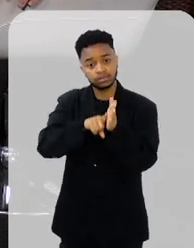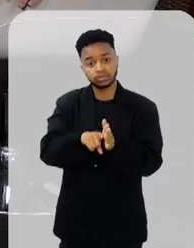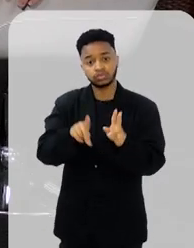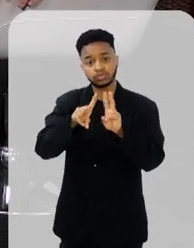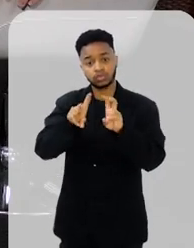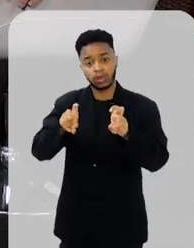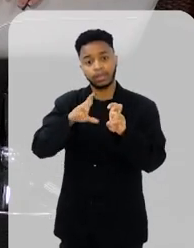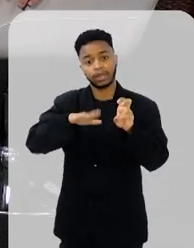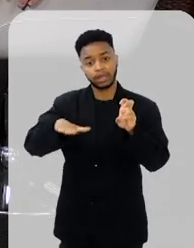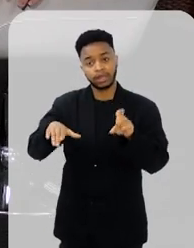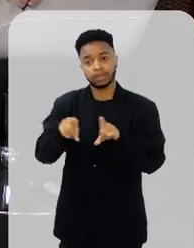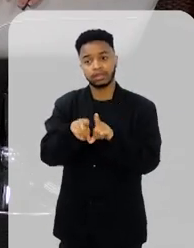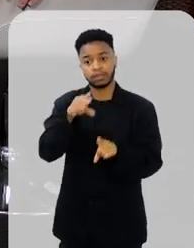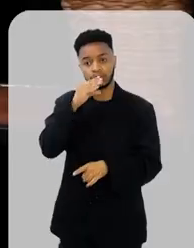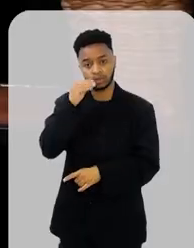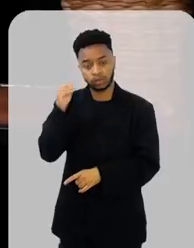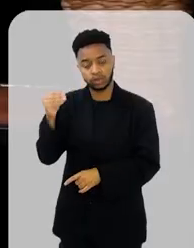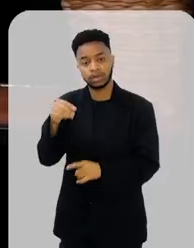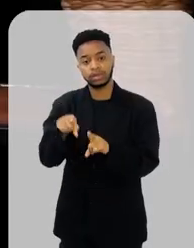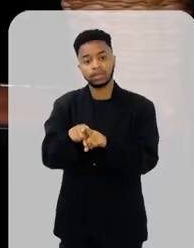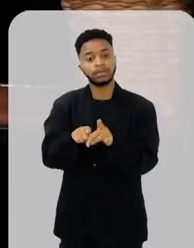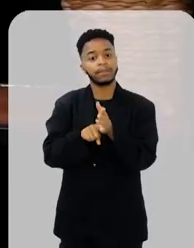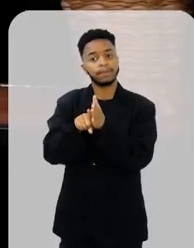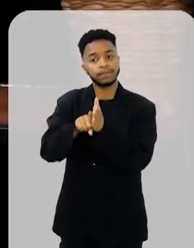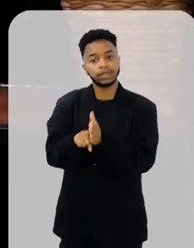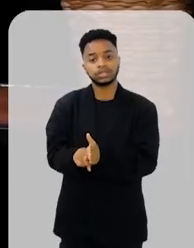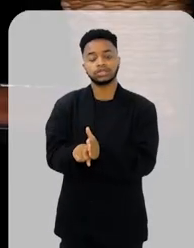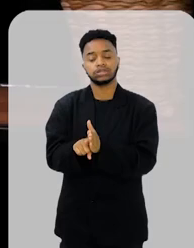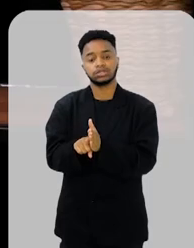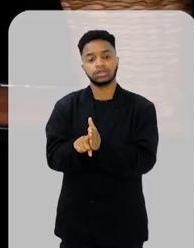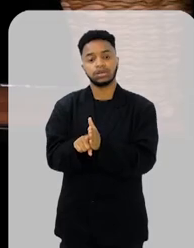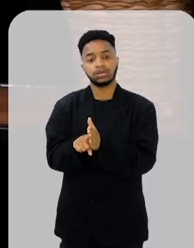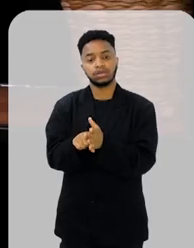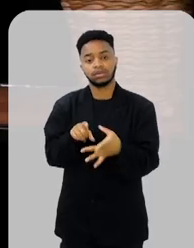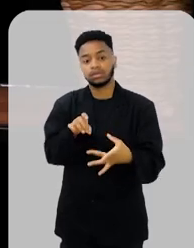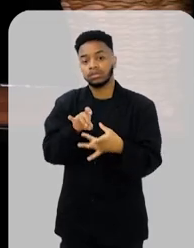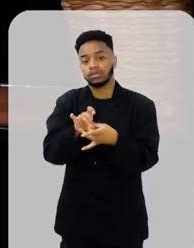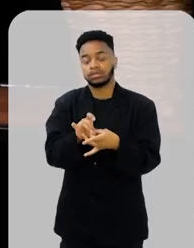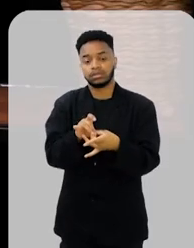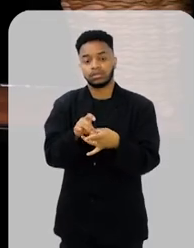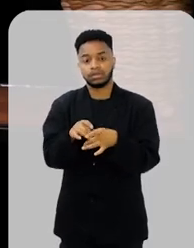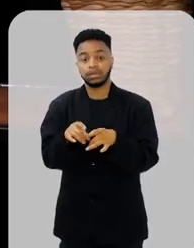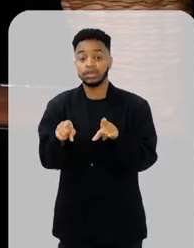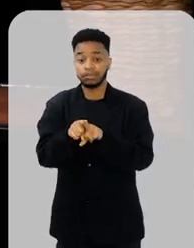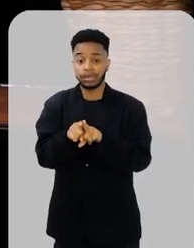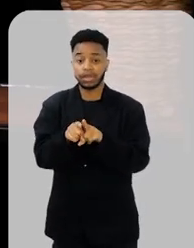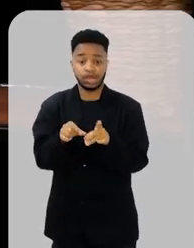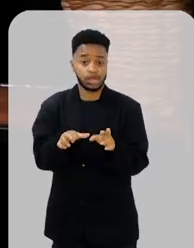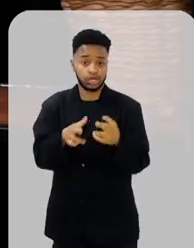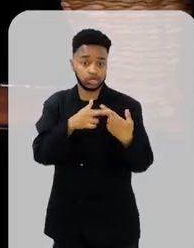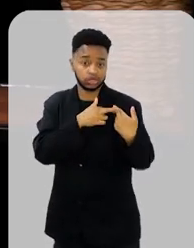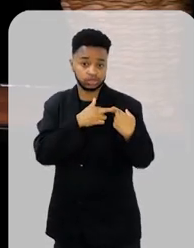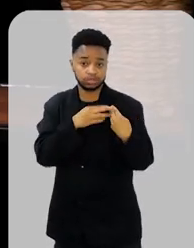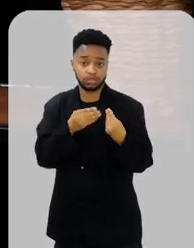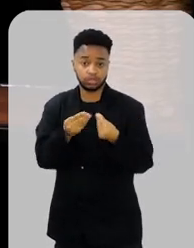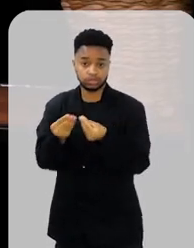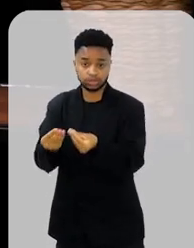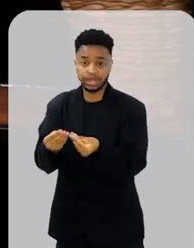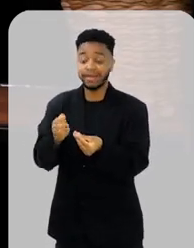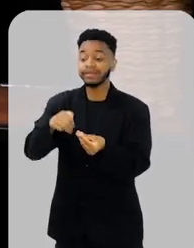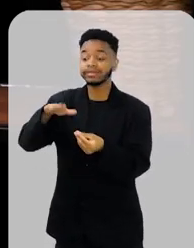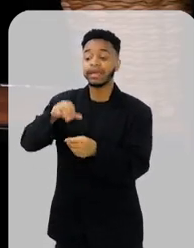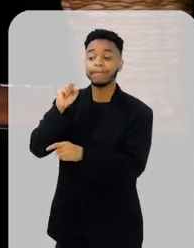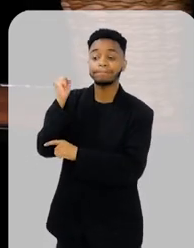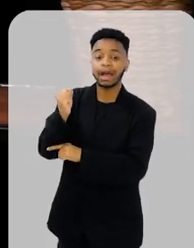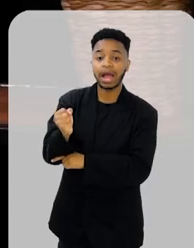Inquéritos sobre crianças e adolescentes, a investigação desses inquéritos e a E a responsabilização